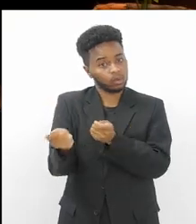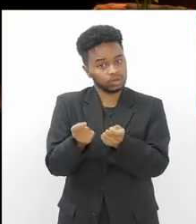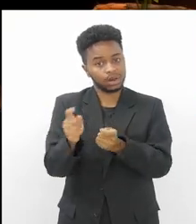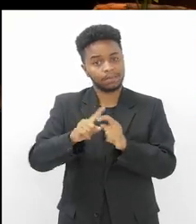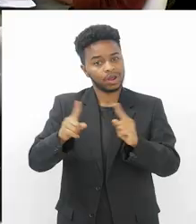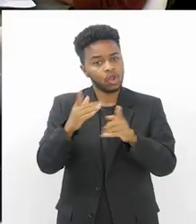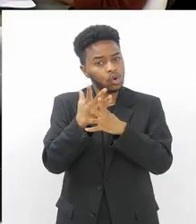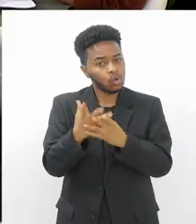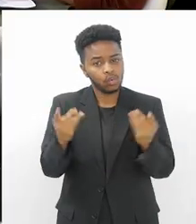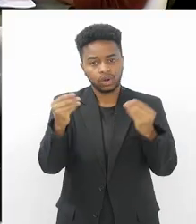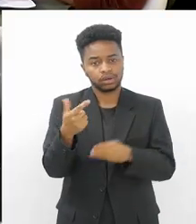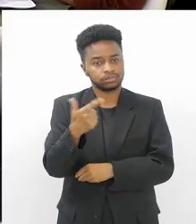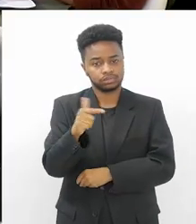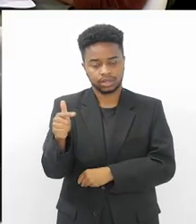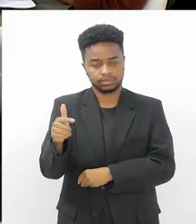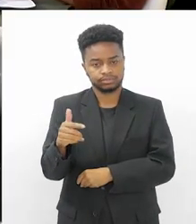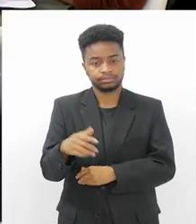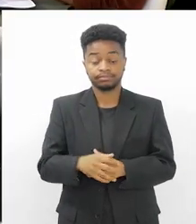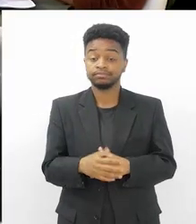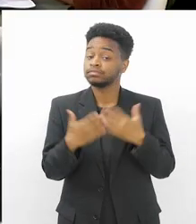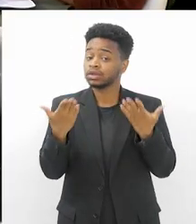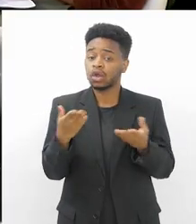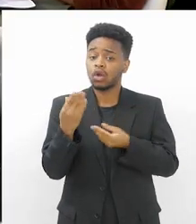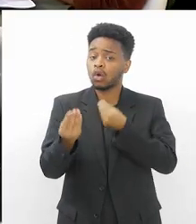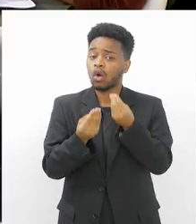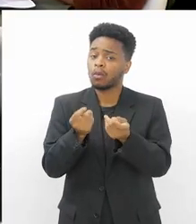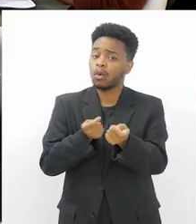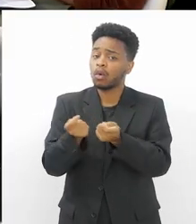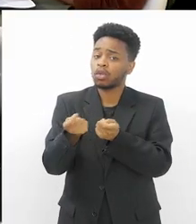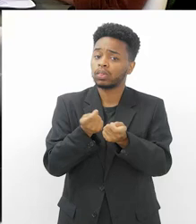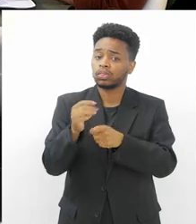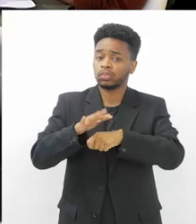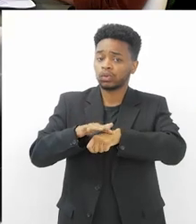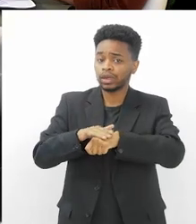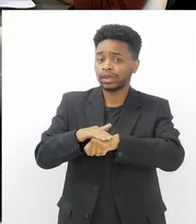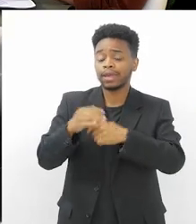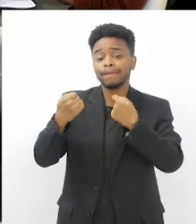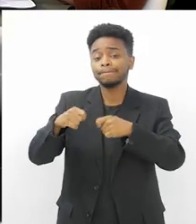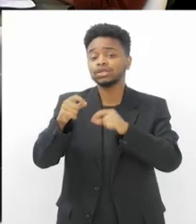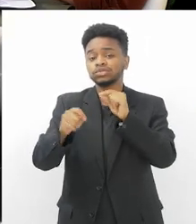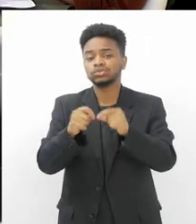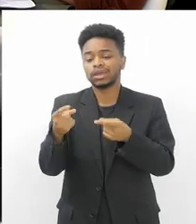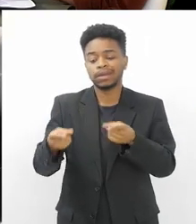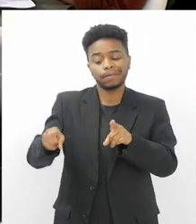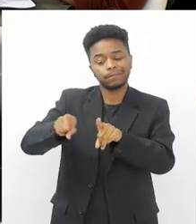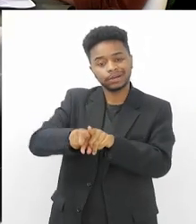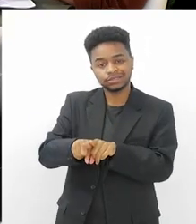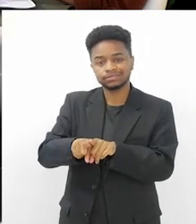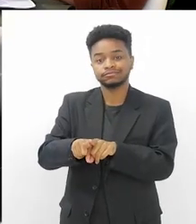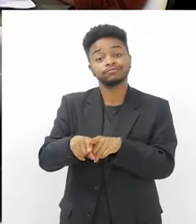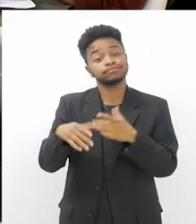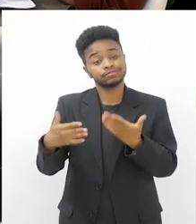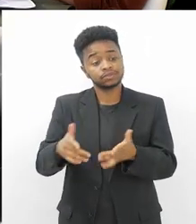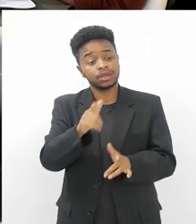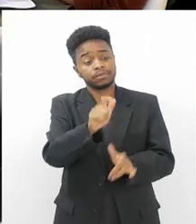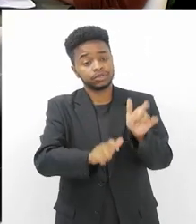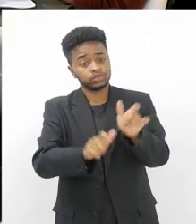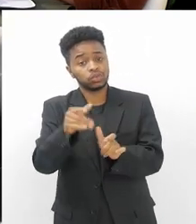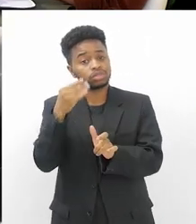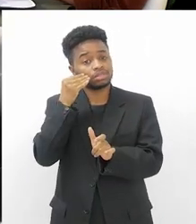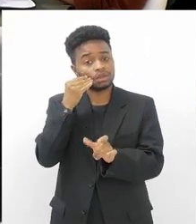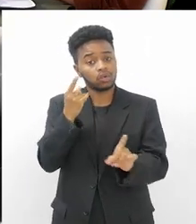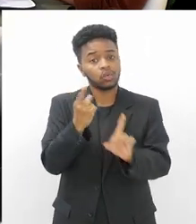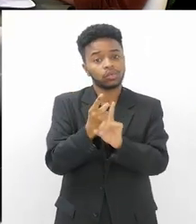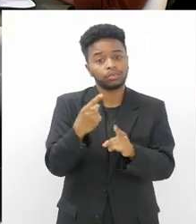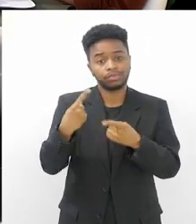são controláveis, no máximo. E para controlar uma doença, você precisa de uma parceria, e é isso